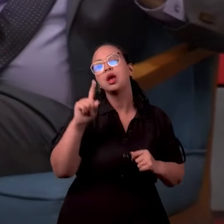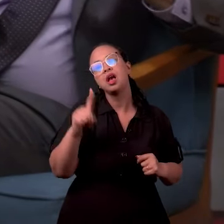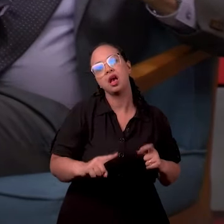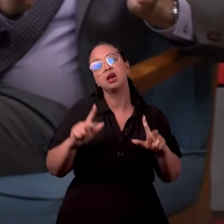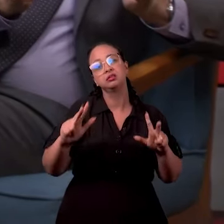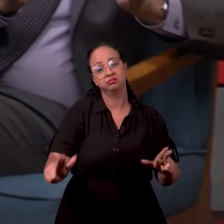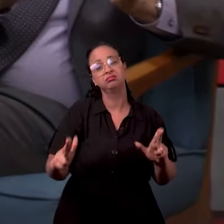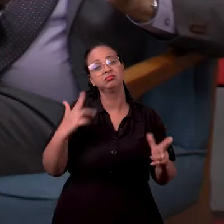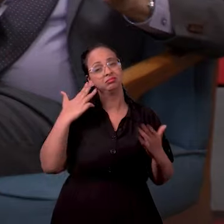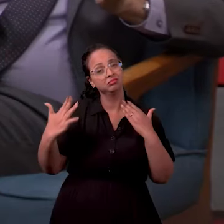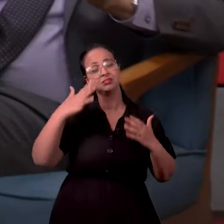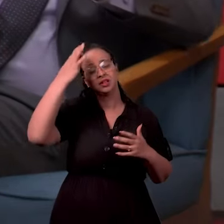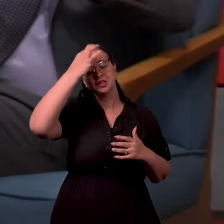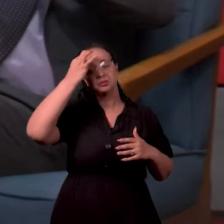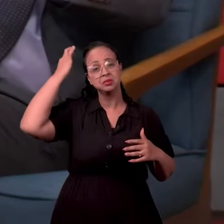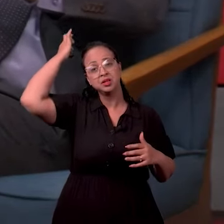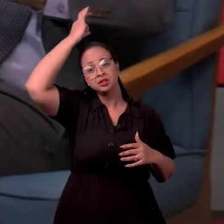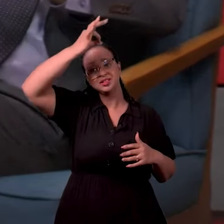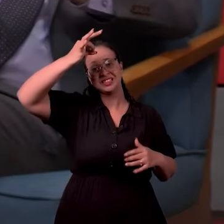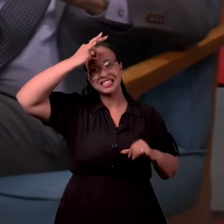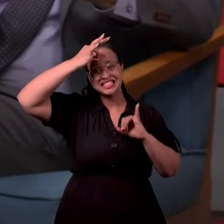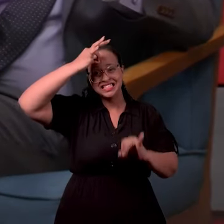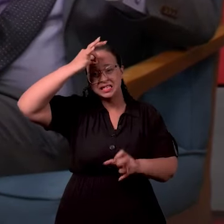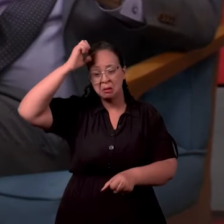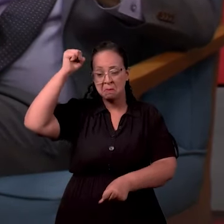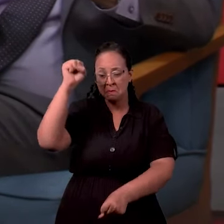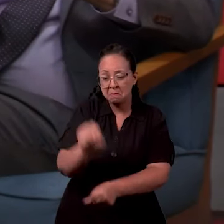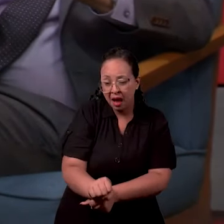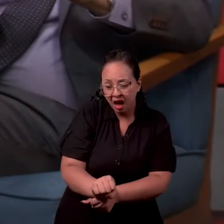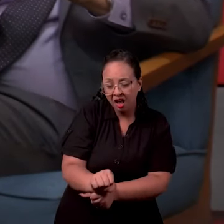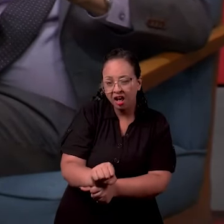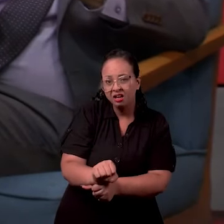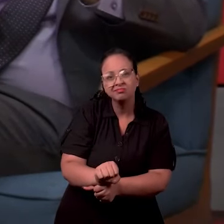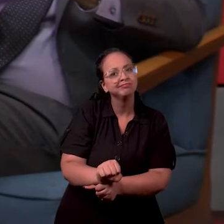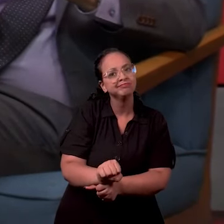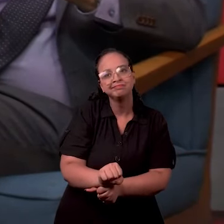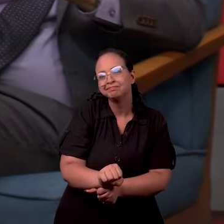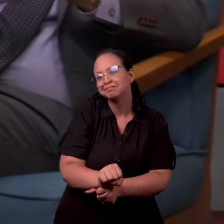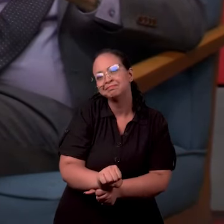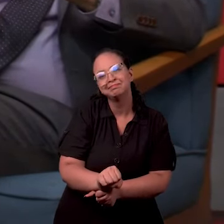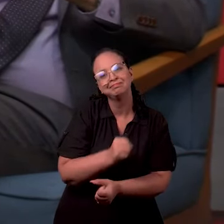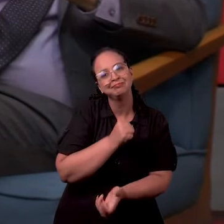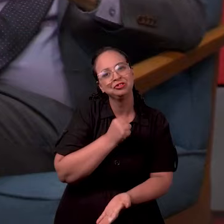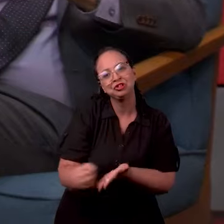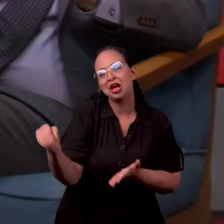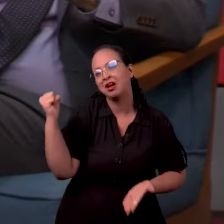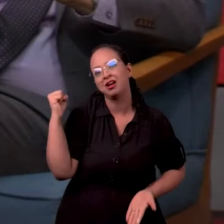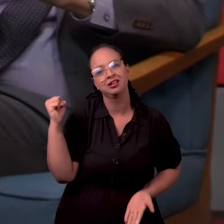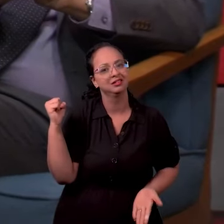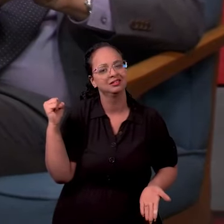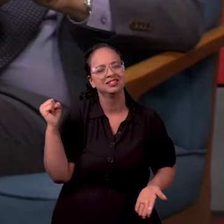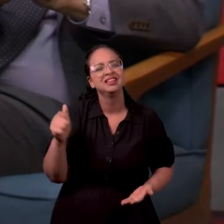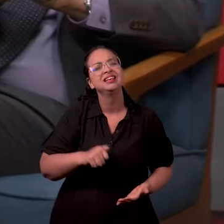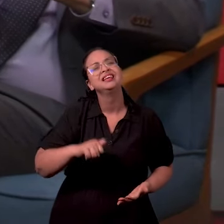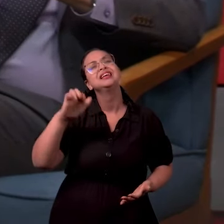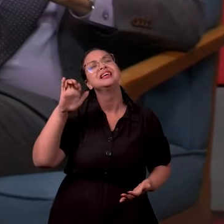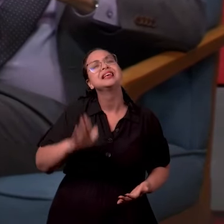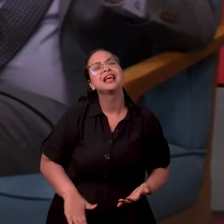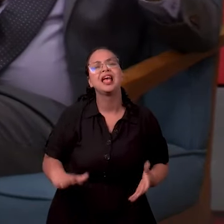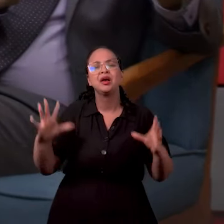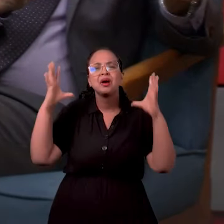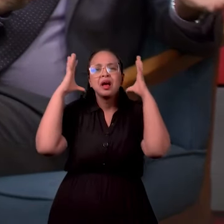sangue é o Espírito. Se o Espírito Santo para de operar na igreja, o que acontece? O cérebro morre. Quem é